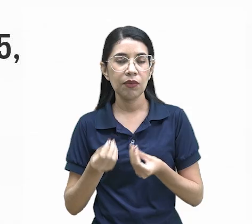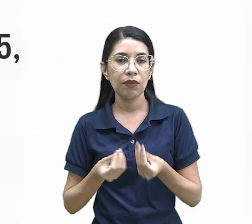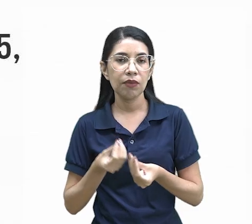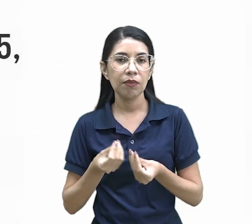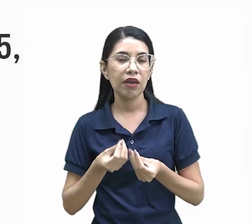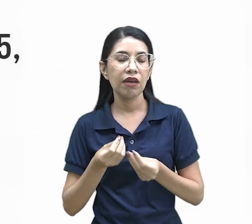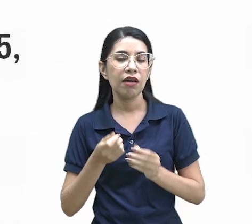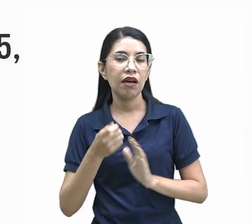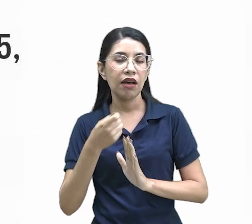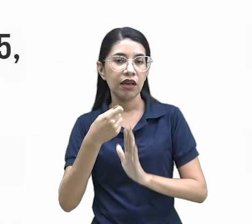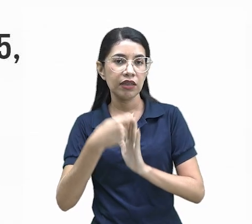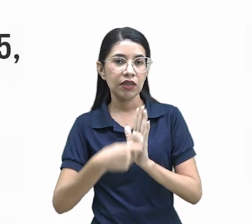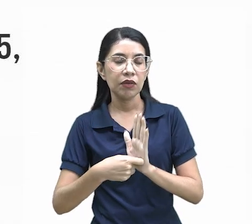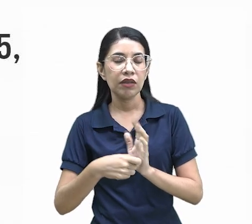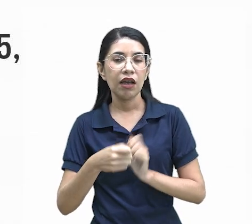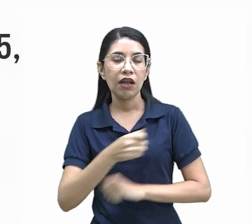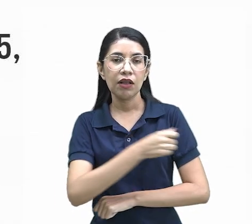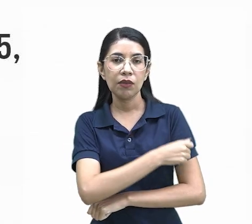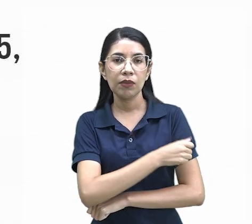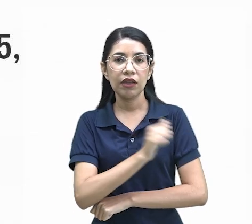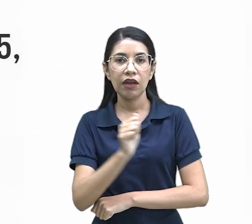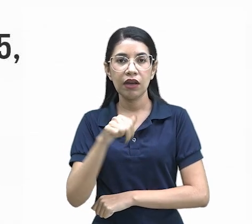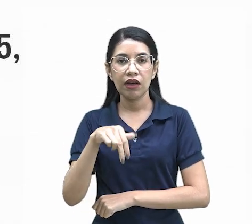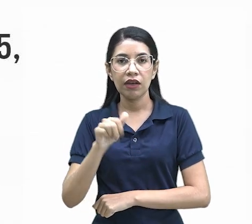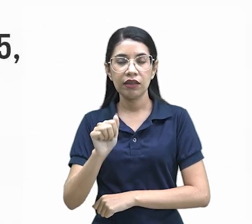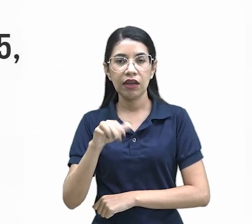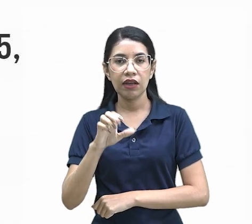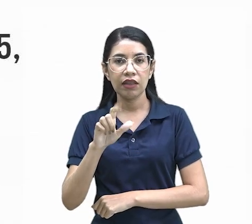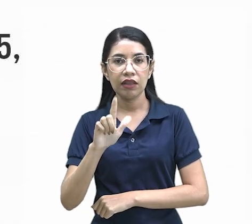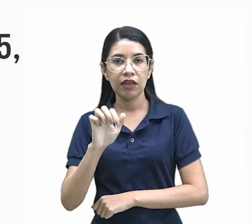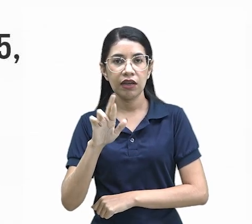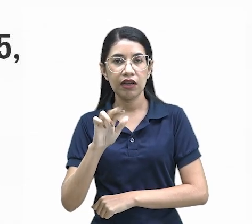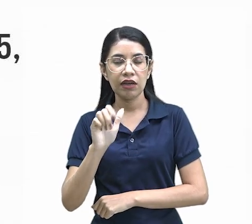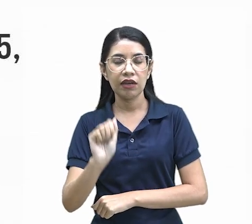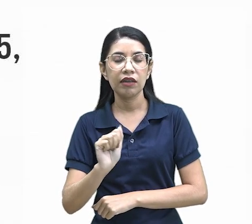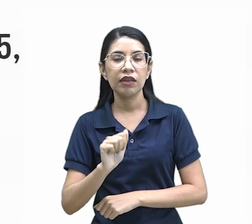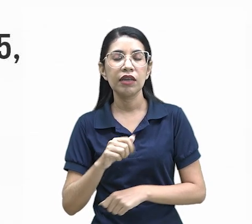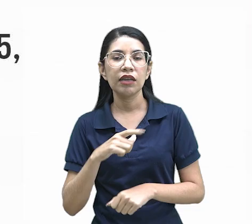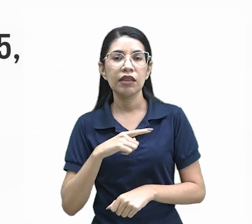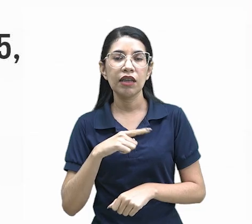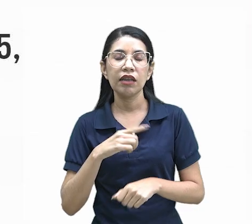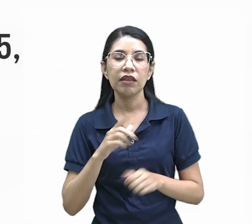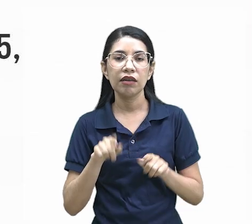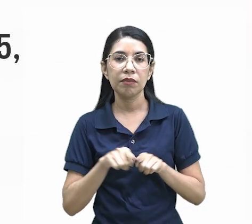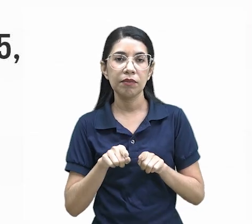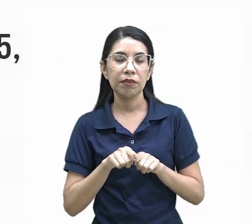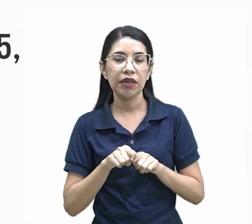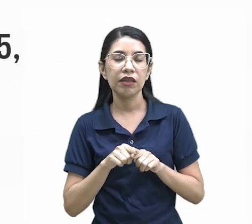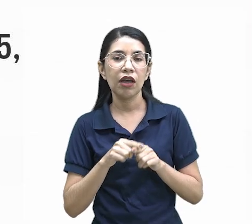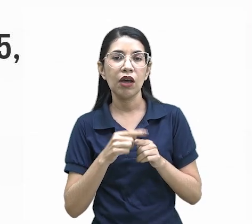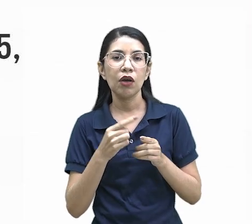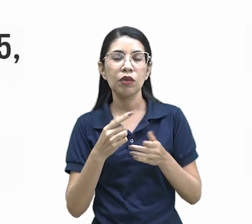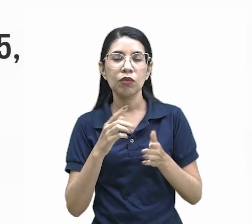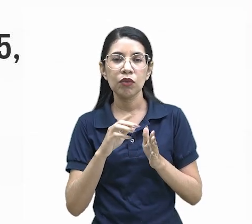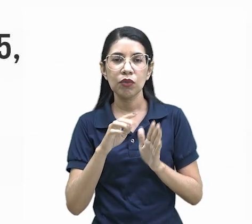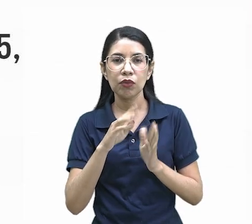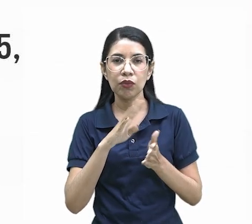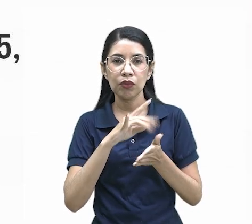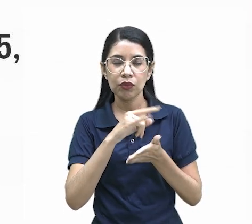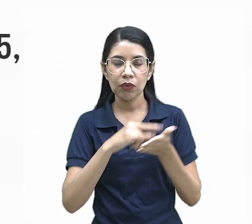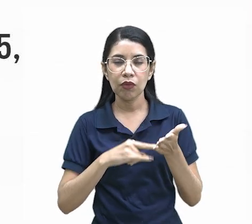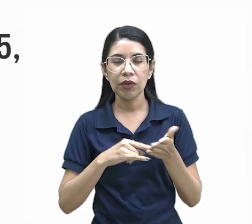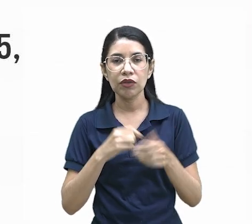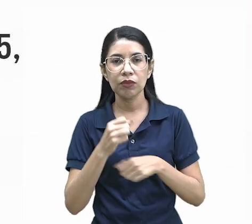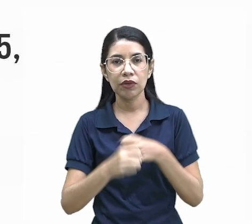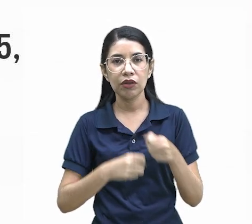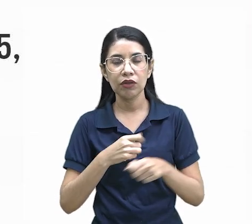da participante Ana Clara Pereira, né, que está presente na cartilha de 2025 sobre o tema Desafios